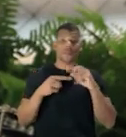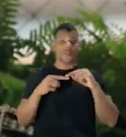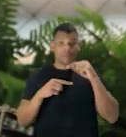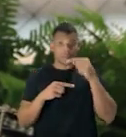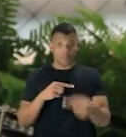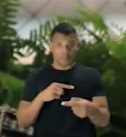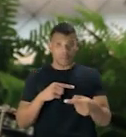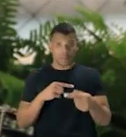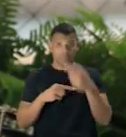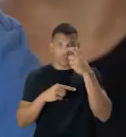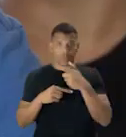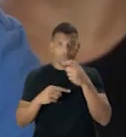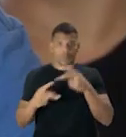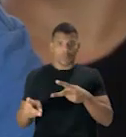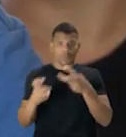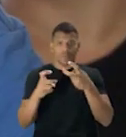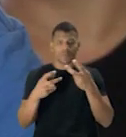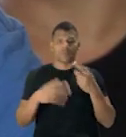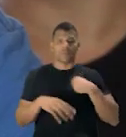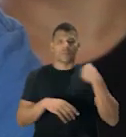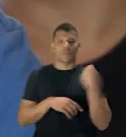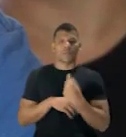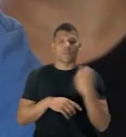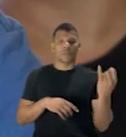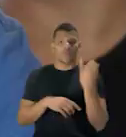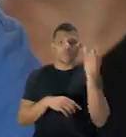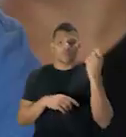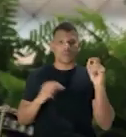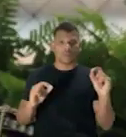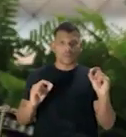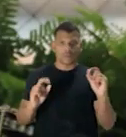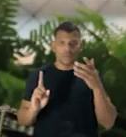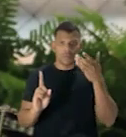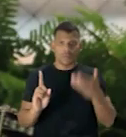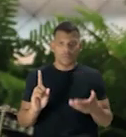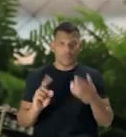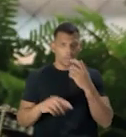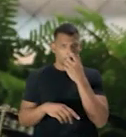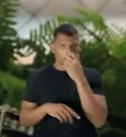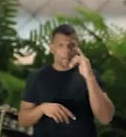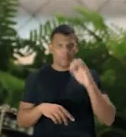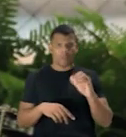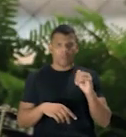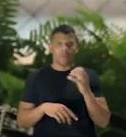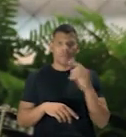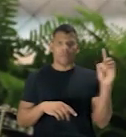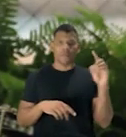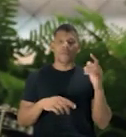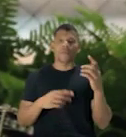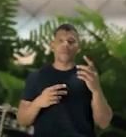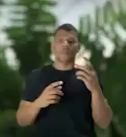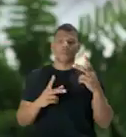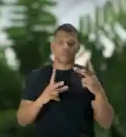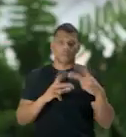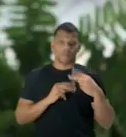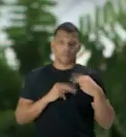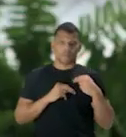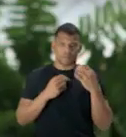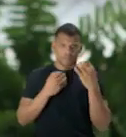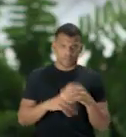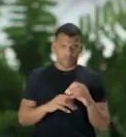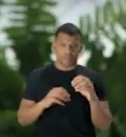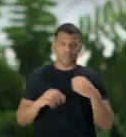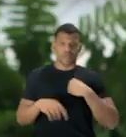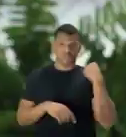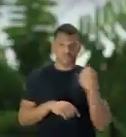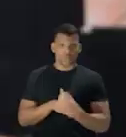conta depois. Né? Para nós é muito importante, porque foi uma homenagem que o João mais do que merece. Né?